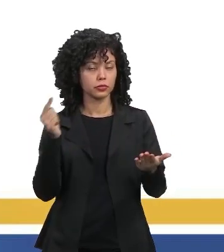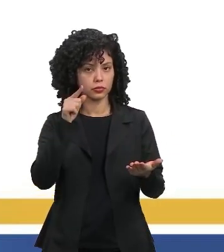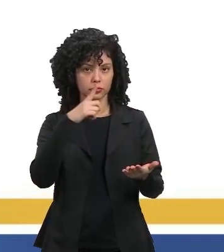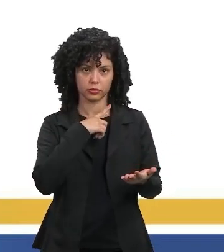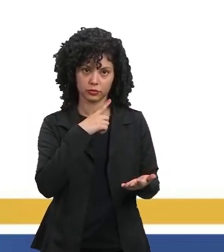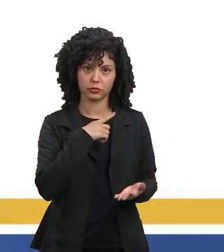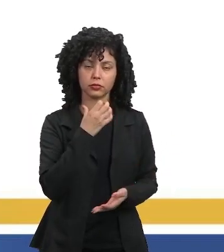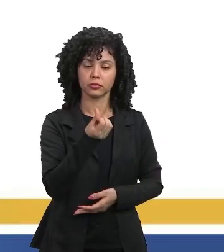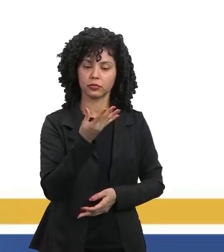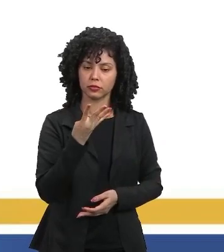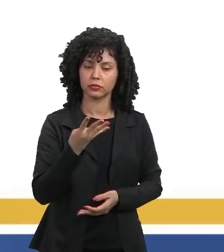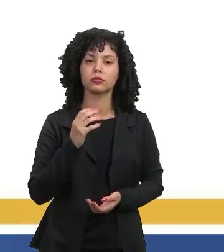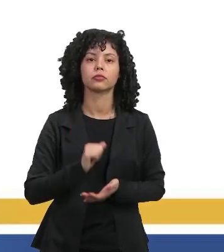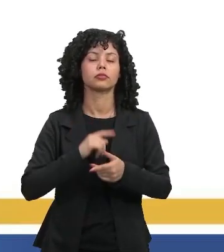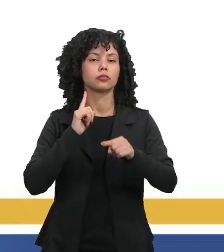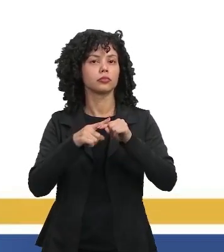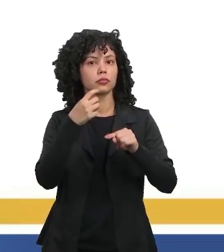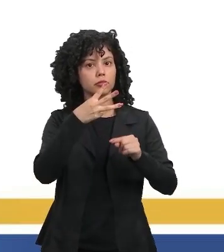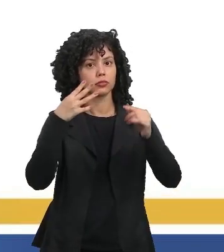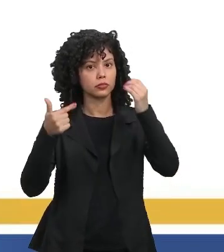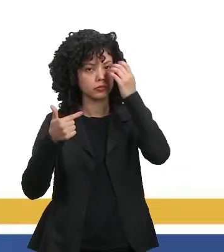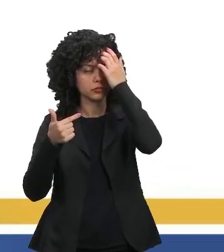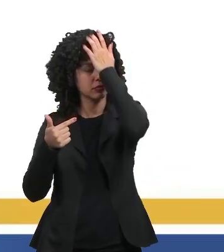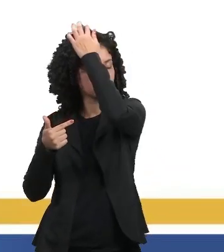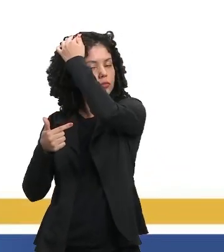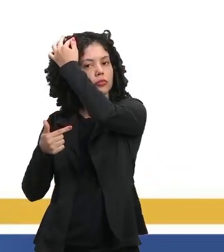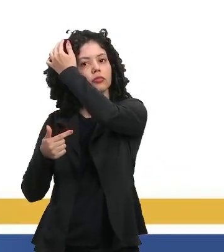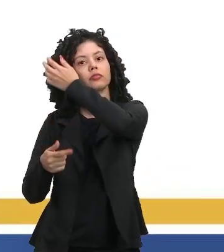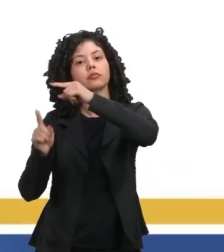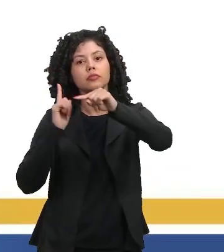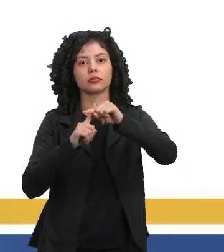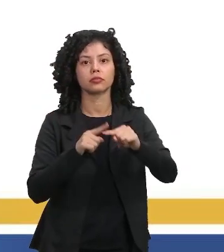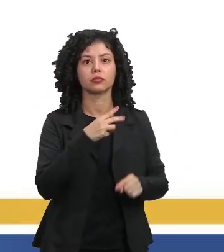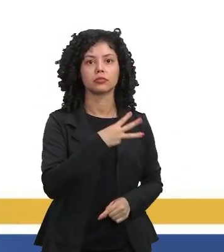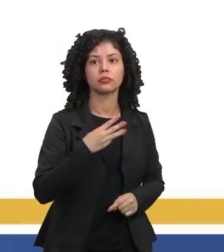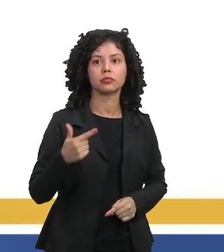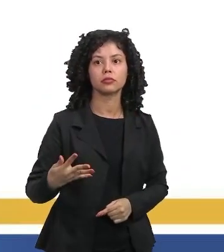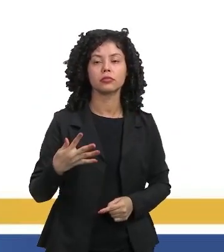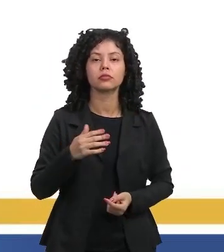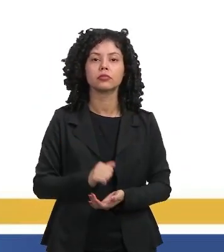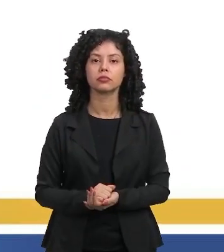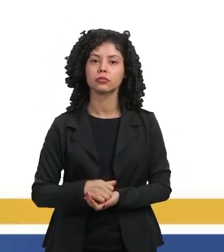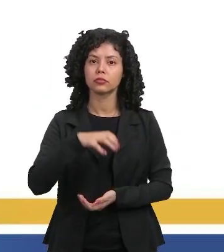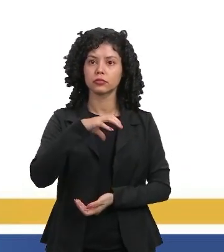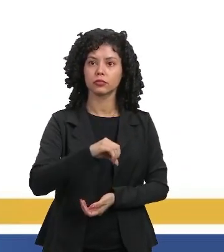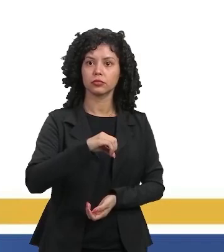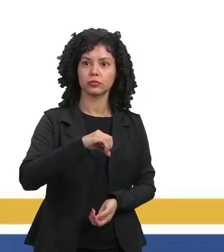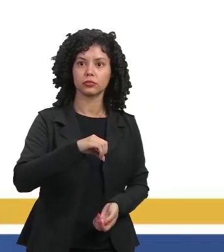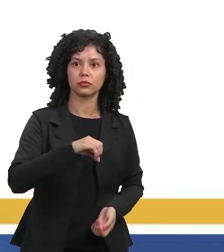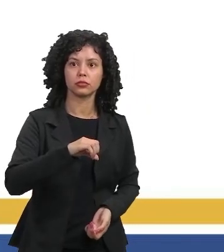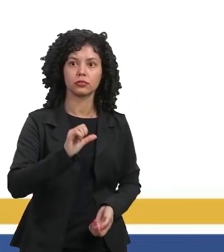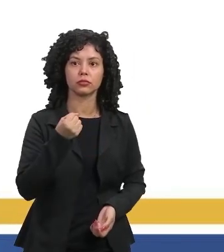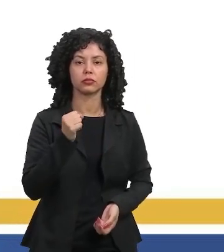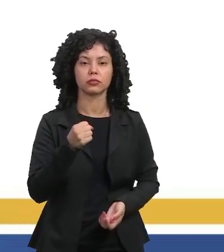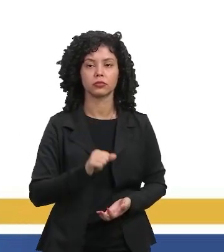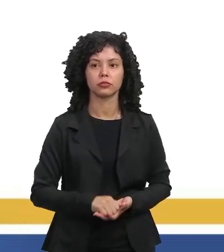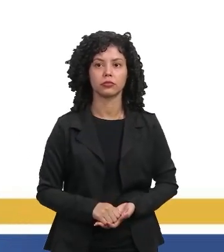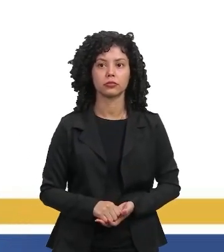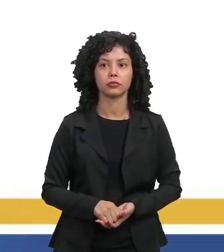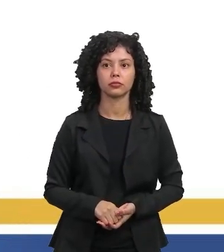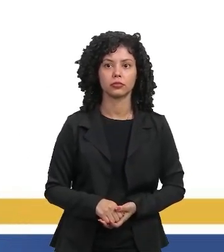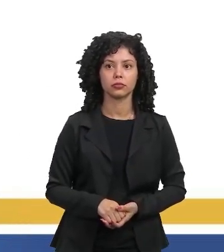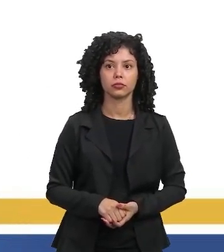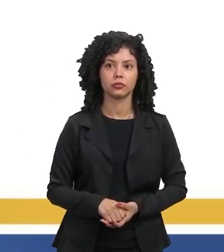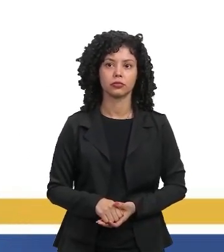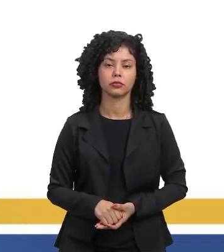ter 64 mais 32, mais 34, desculpa, que dá um total de 98.